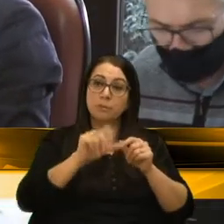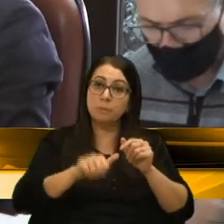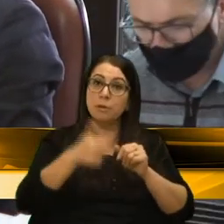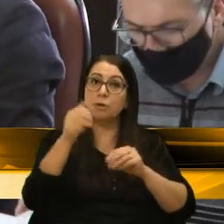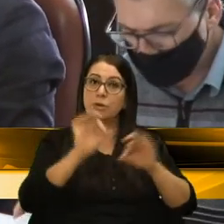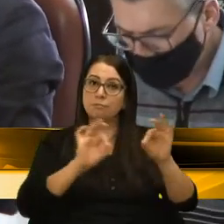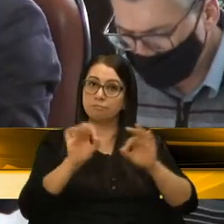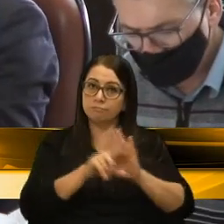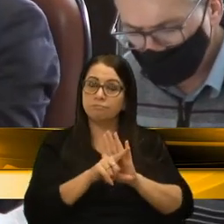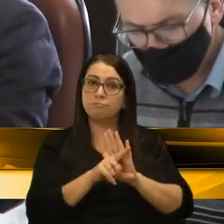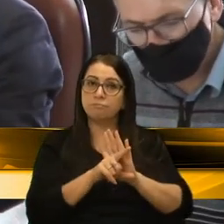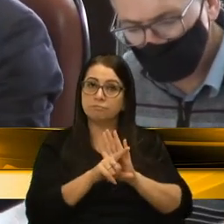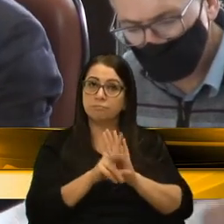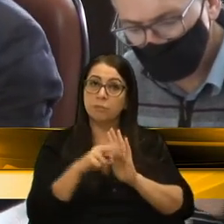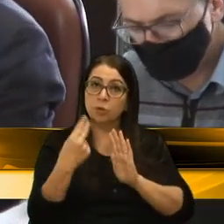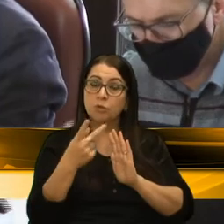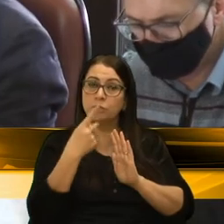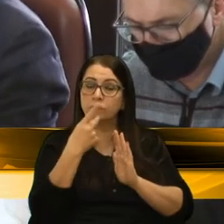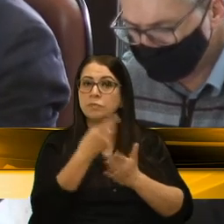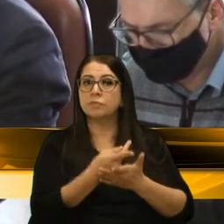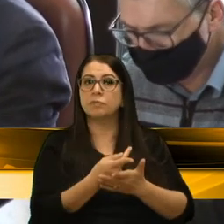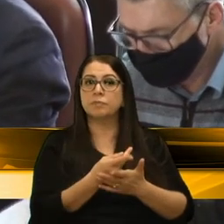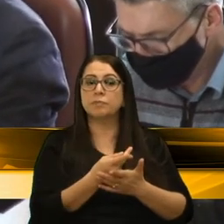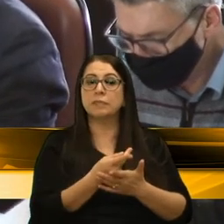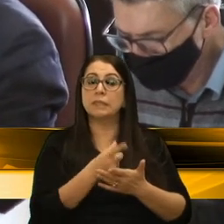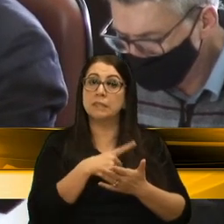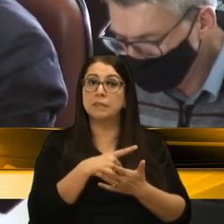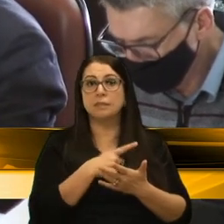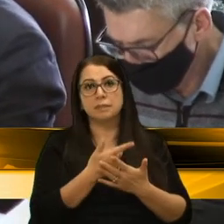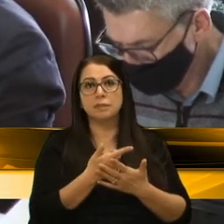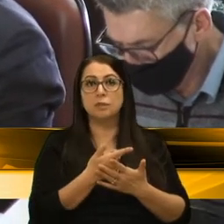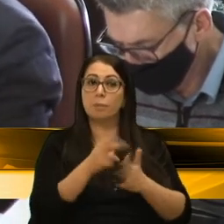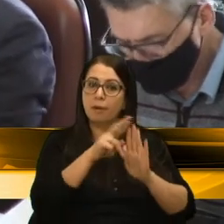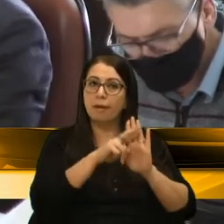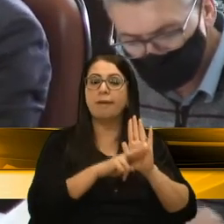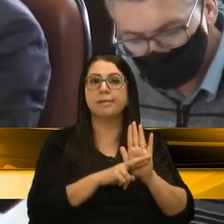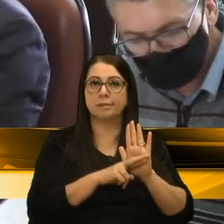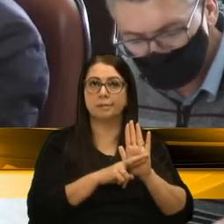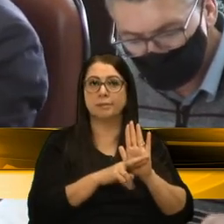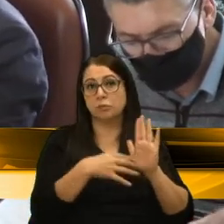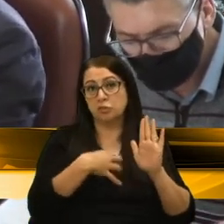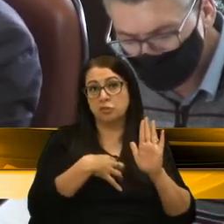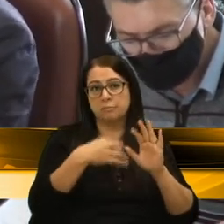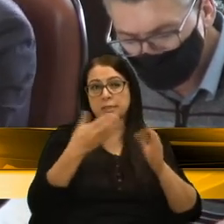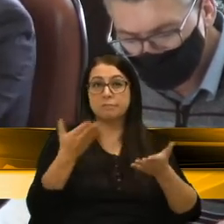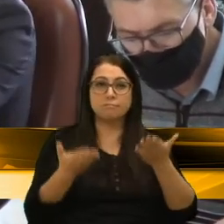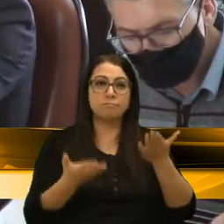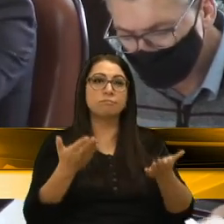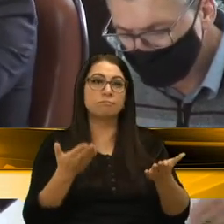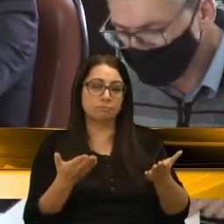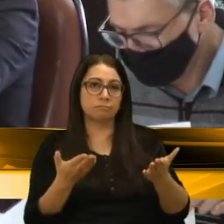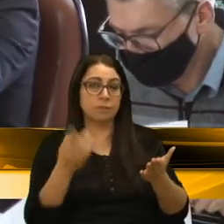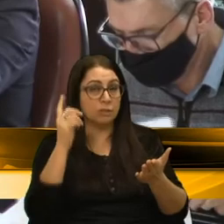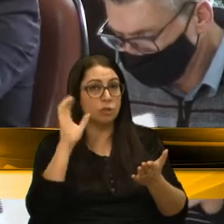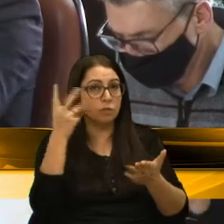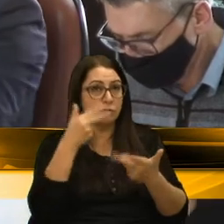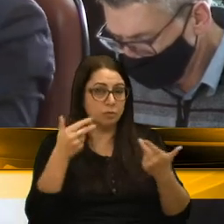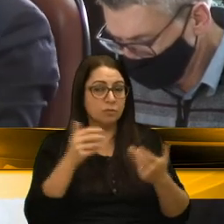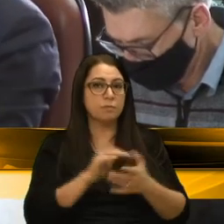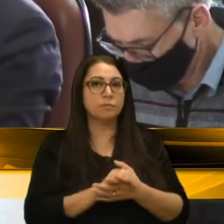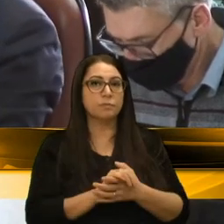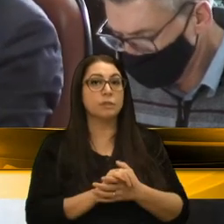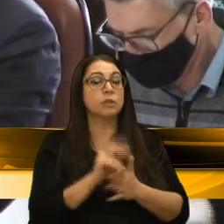que nós, como disse Vossa Excelência, tenhamos uma regra, né, uma maneira mais equilibrada de resolver essa situação.